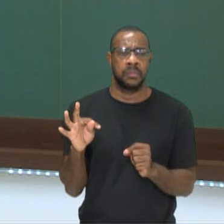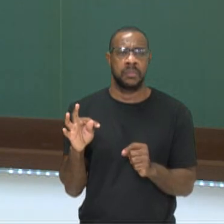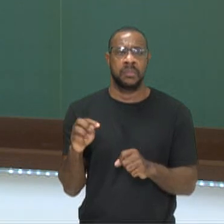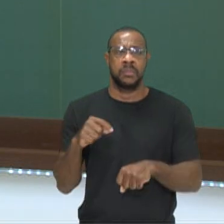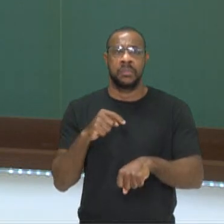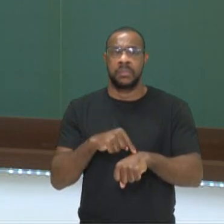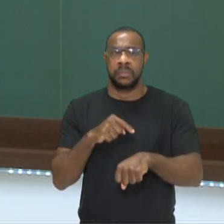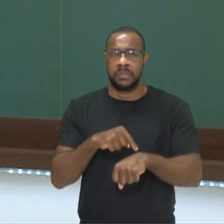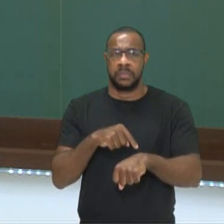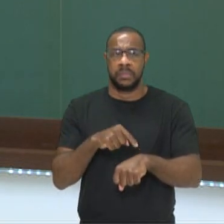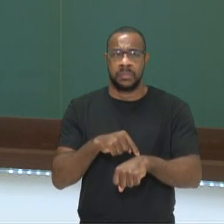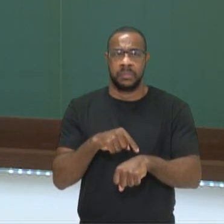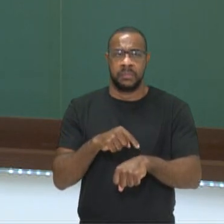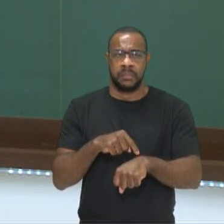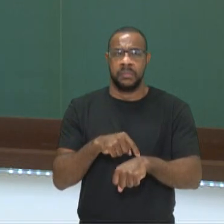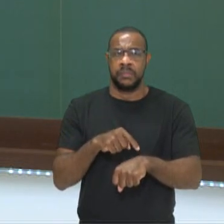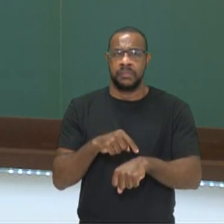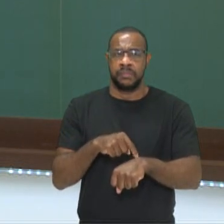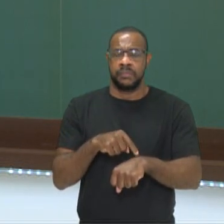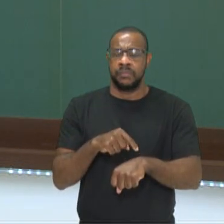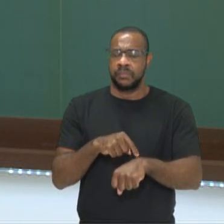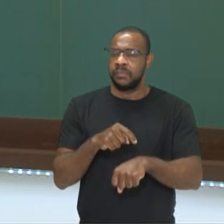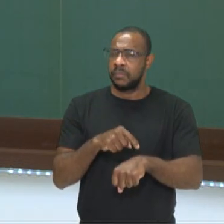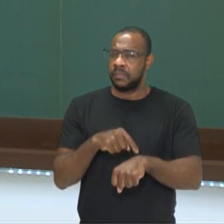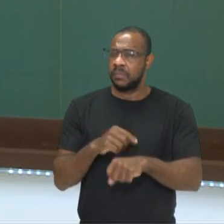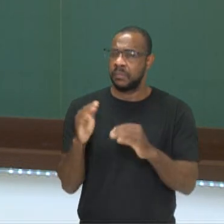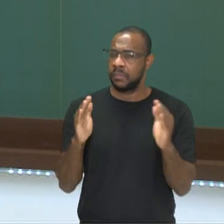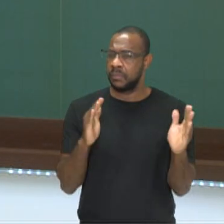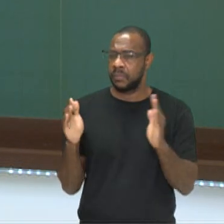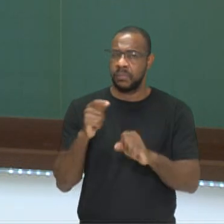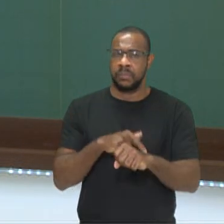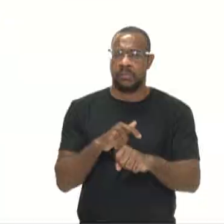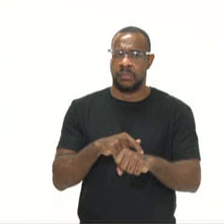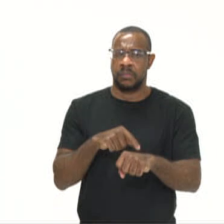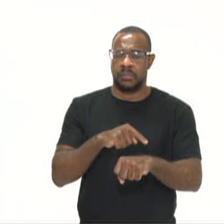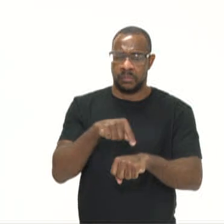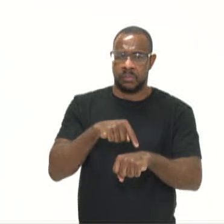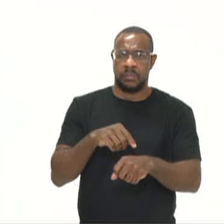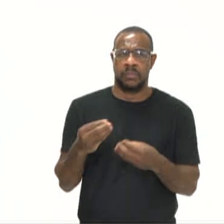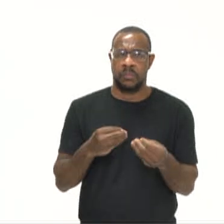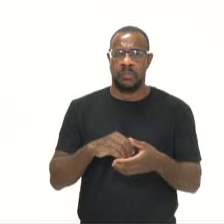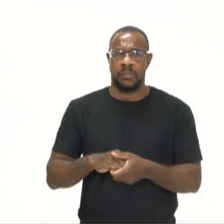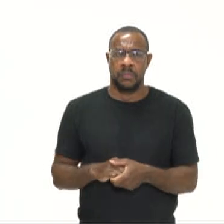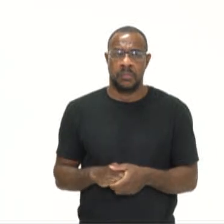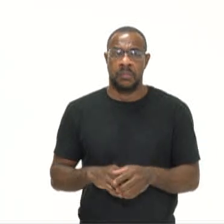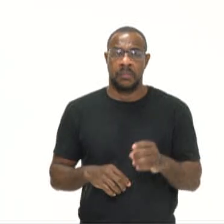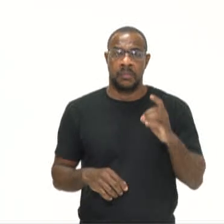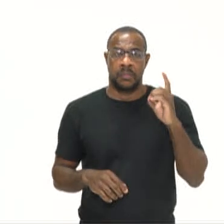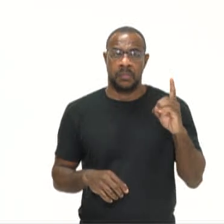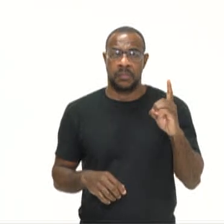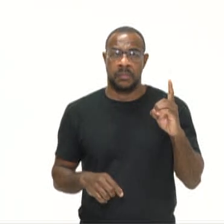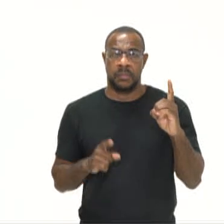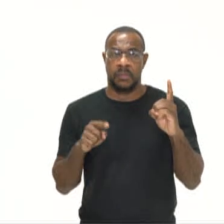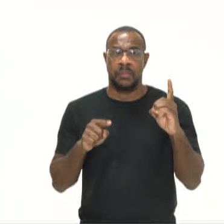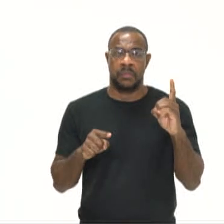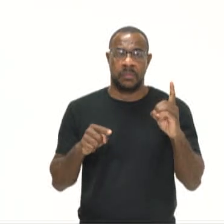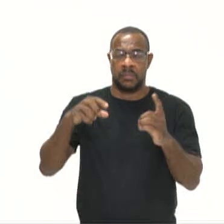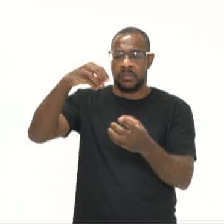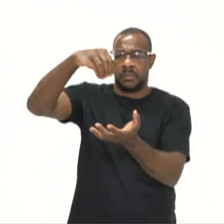Quanto tempo para esse objeto atingir o chão? Dessa forma, conhecendo a altura da